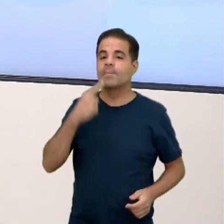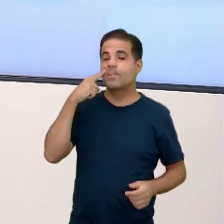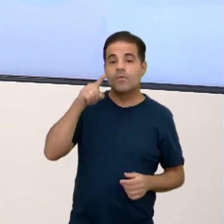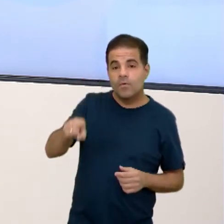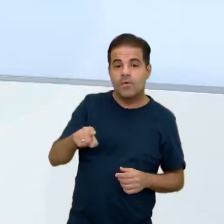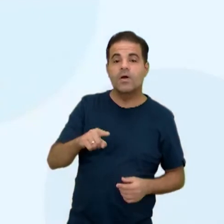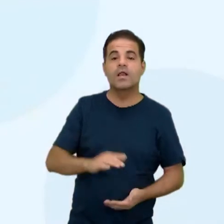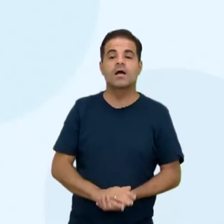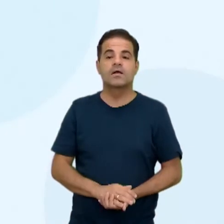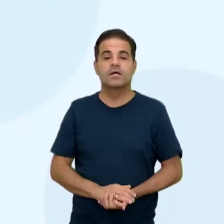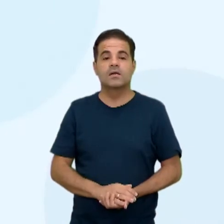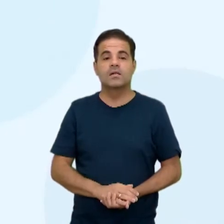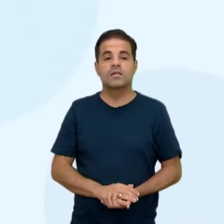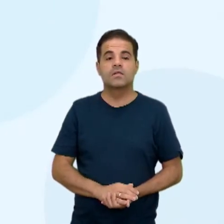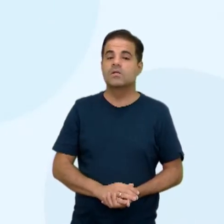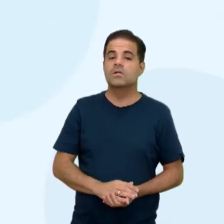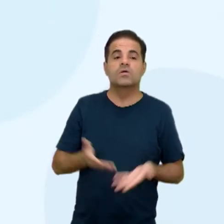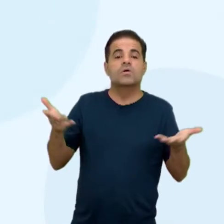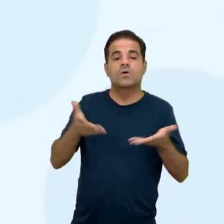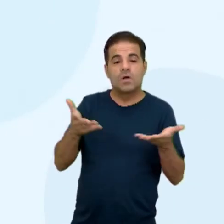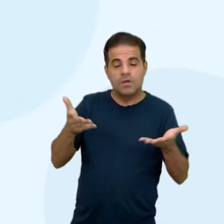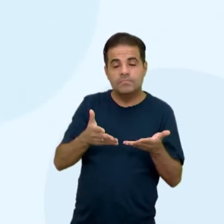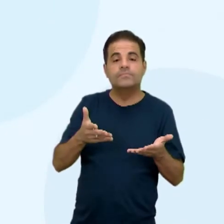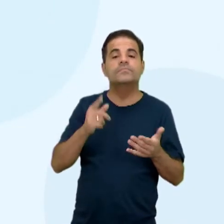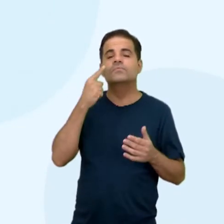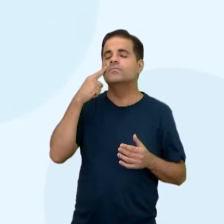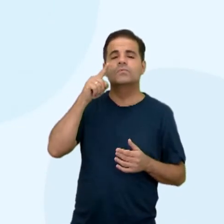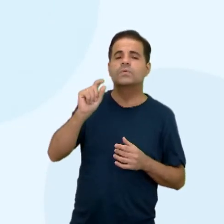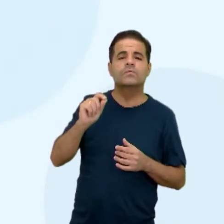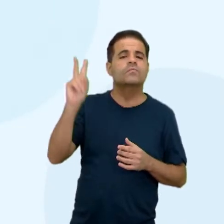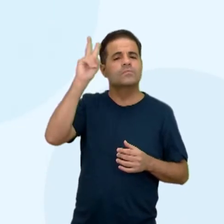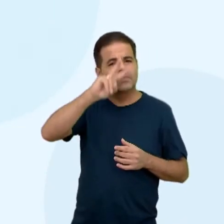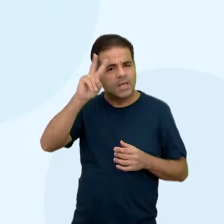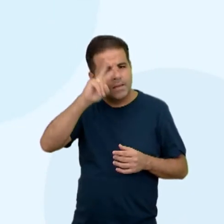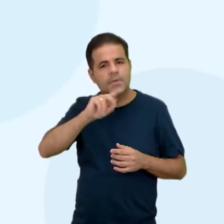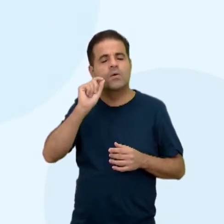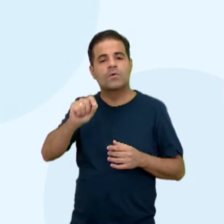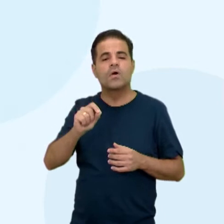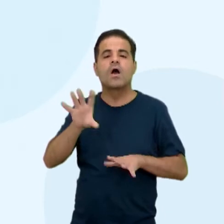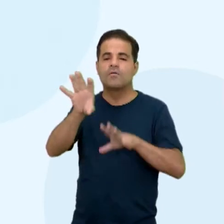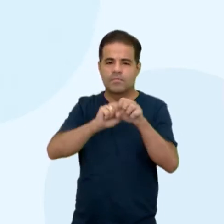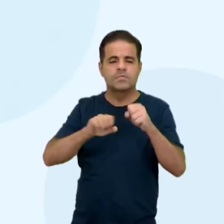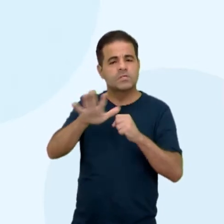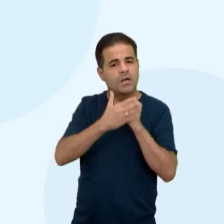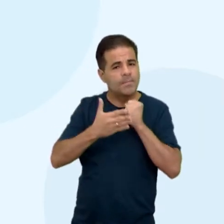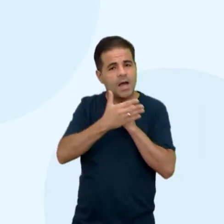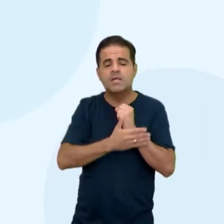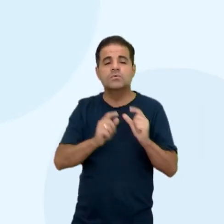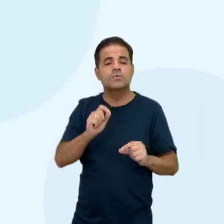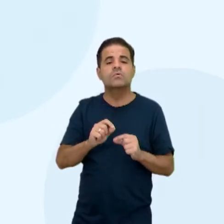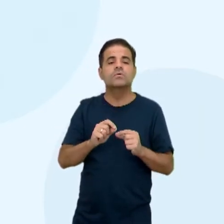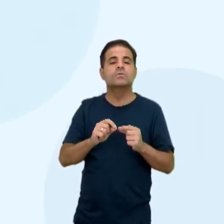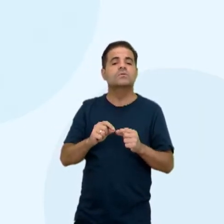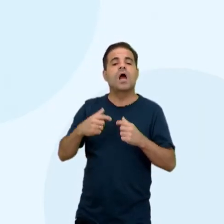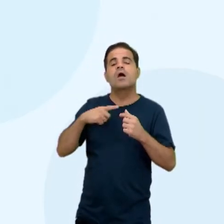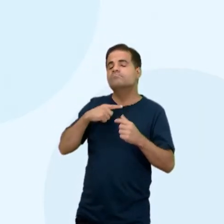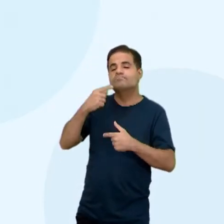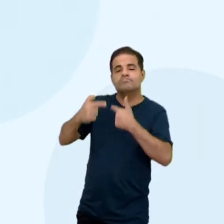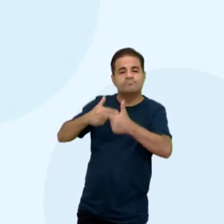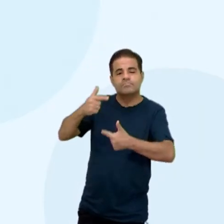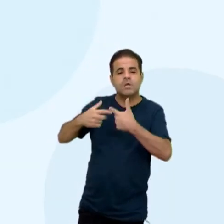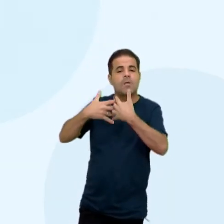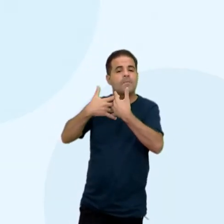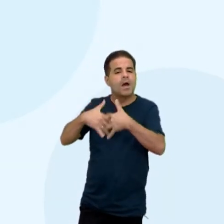nossa telinha, olha lá o que eu escrevi para vocês. Bom, vamos relembrar da formação geral básica, também o funcionamento de uma